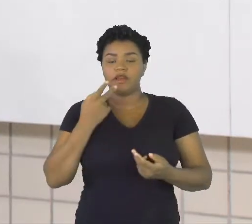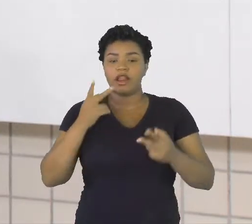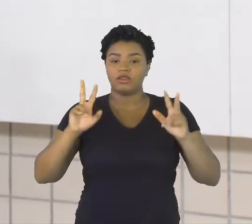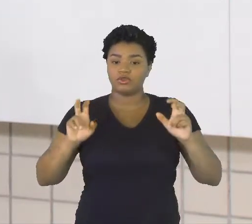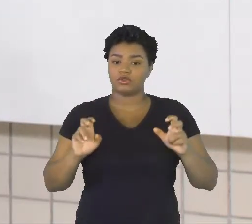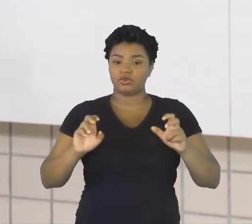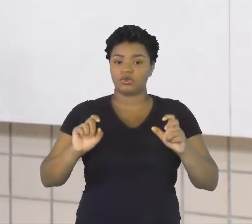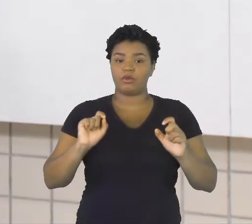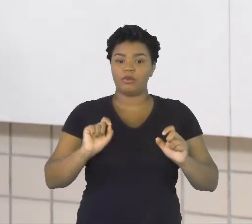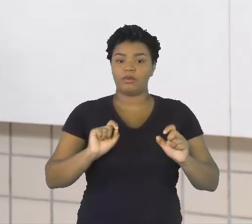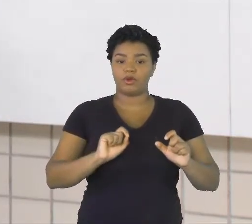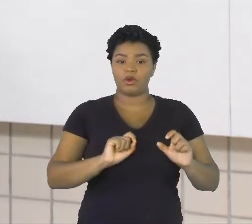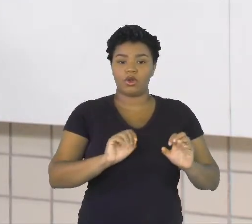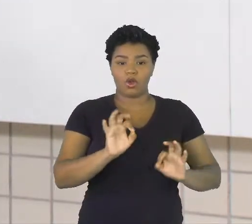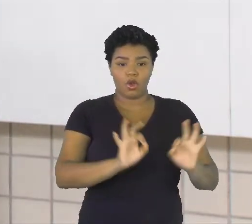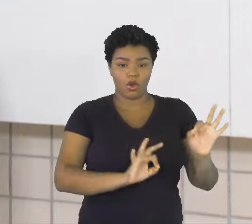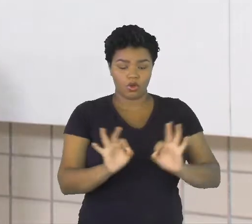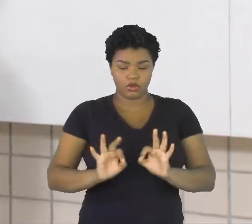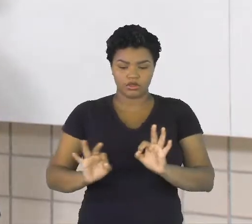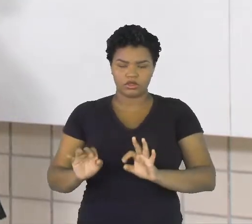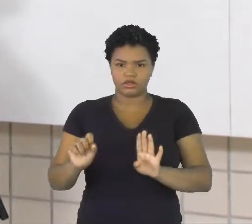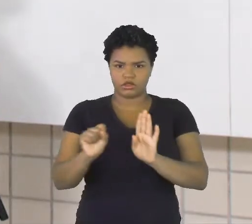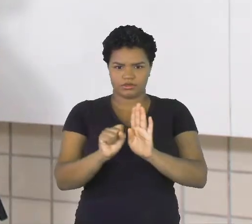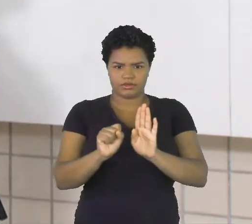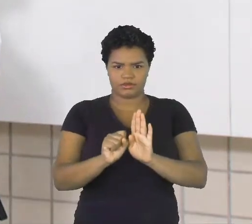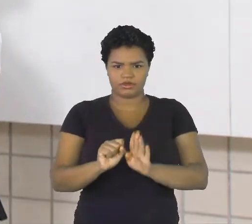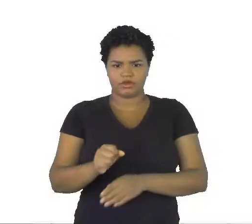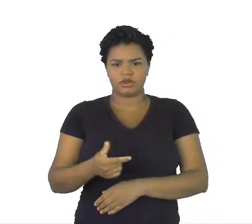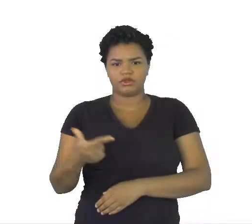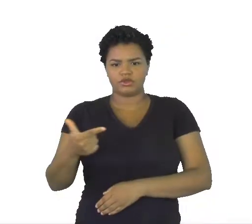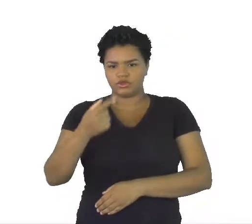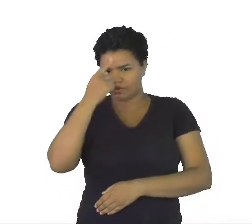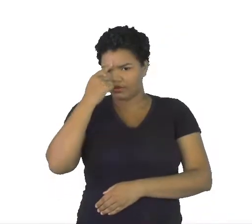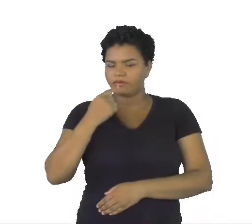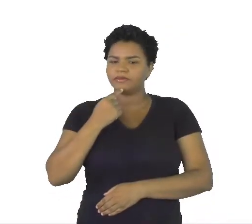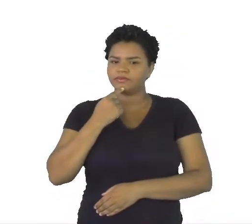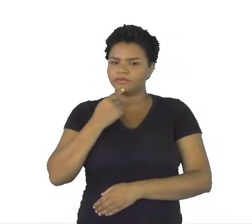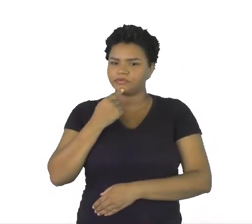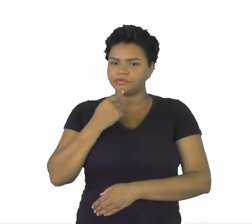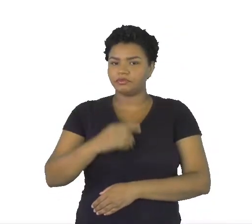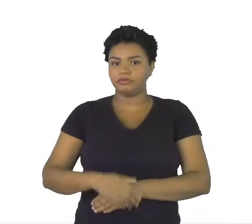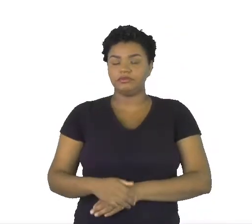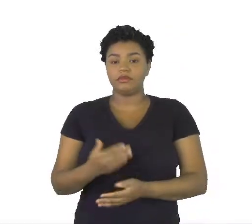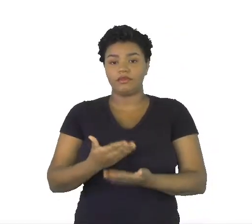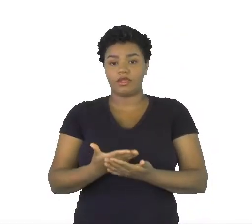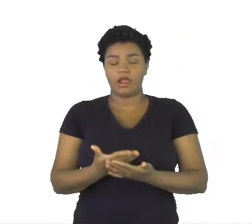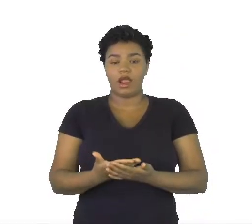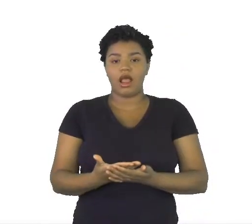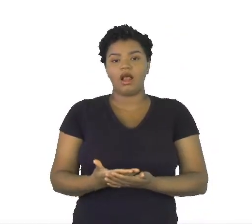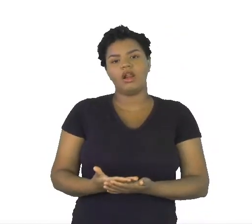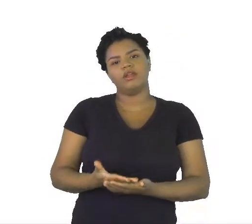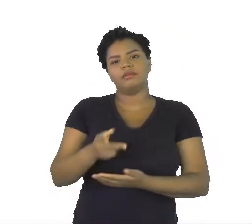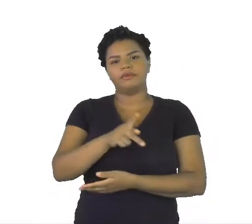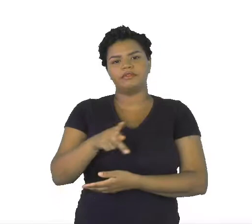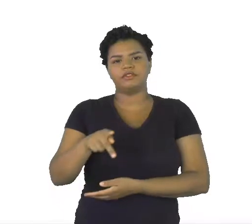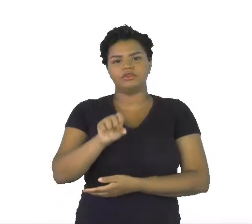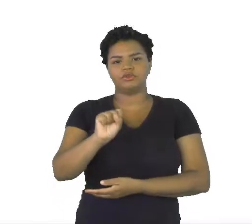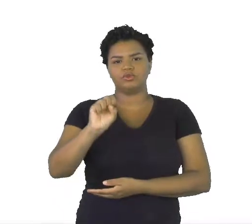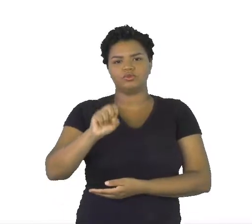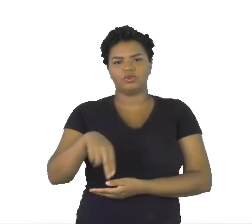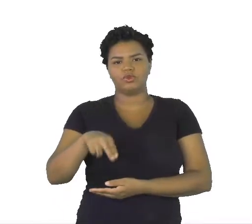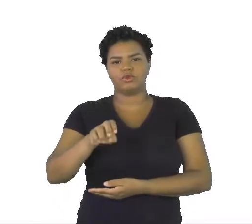classificação dos substantivos. Observe essa segunda imagem aí. Na aula da professora Sônia Eli, ela falou